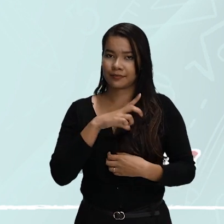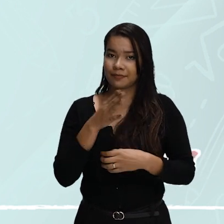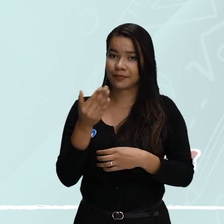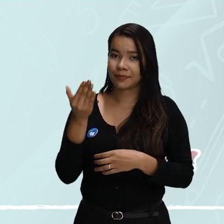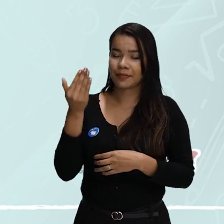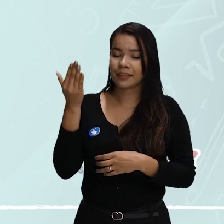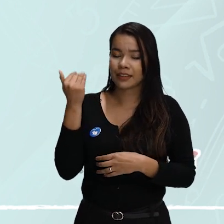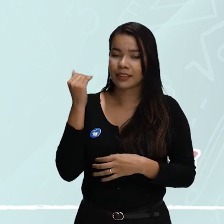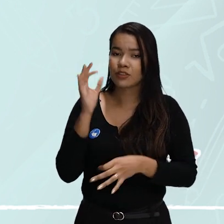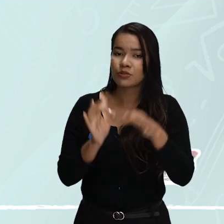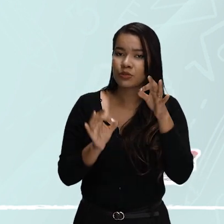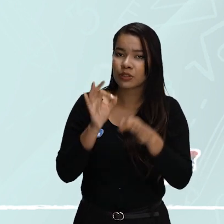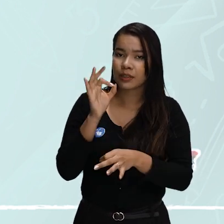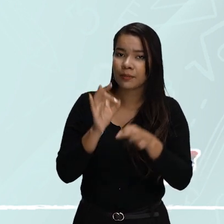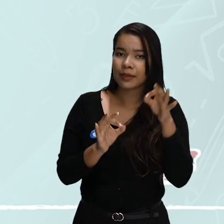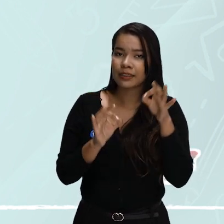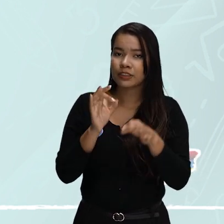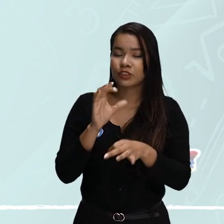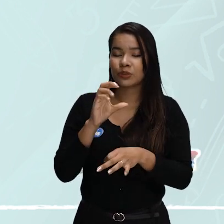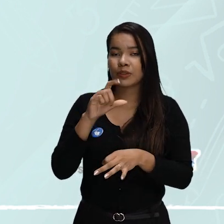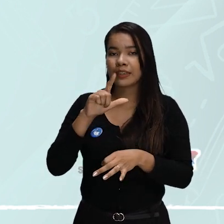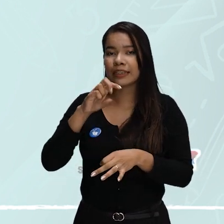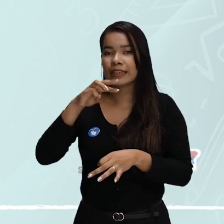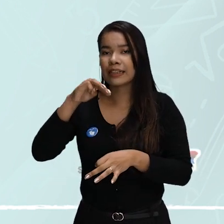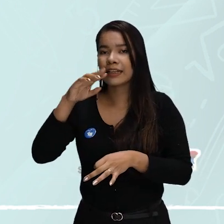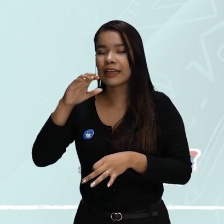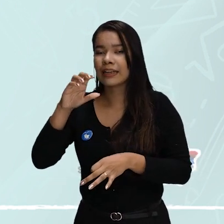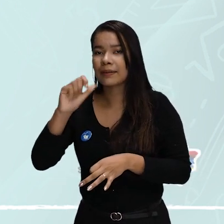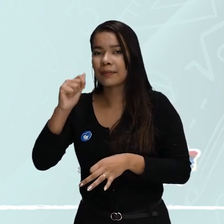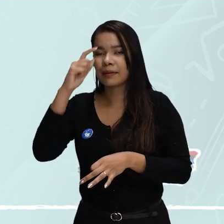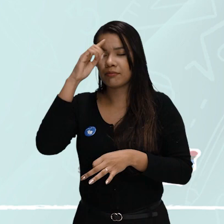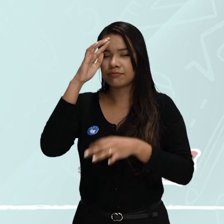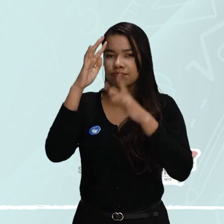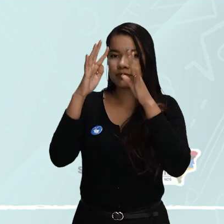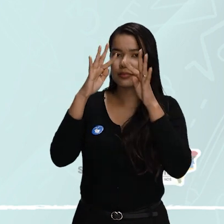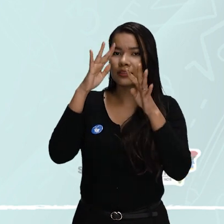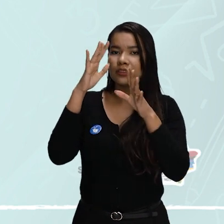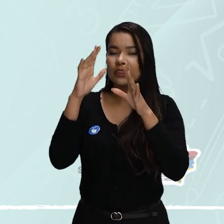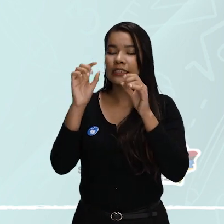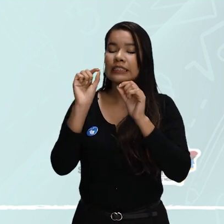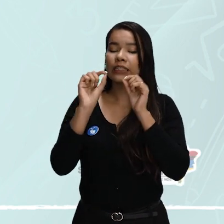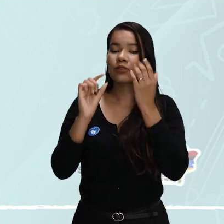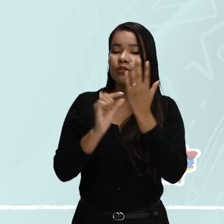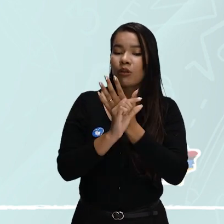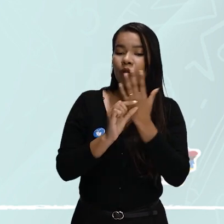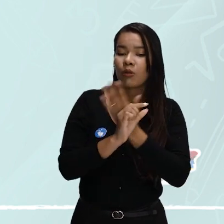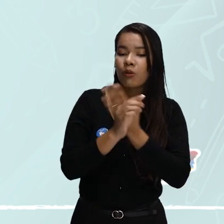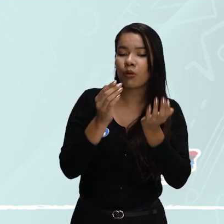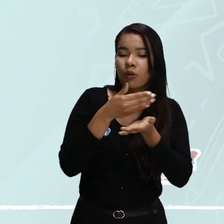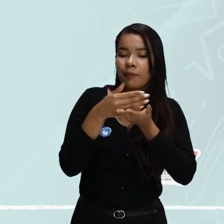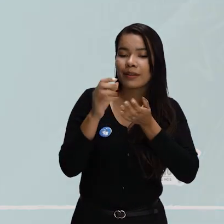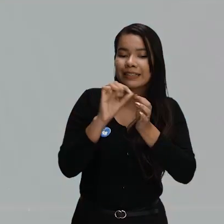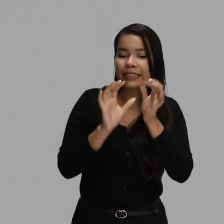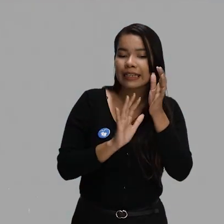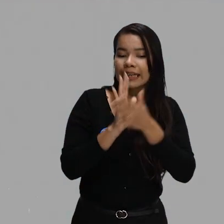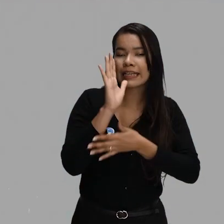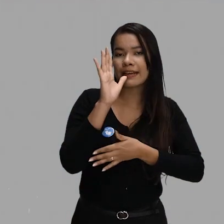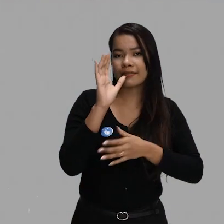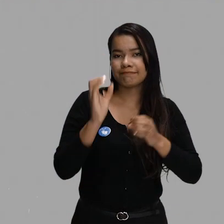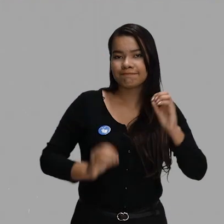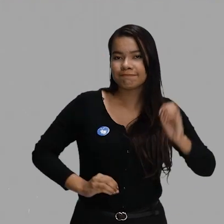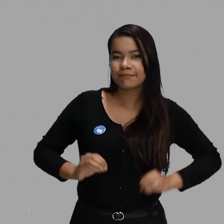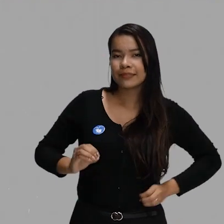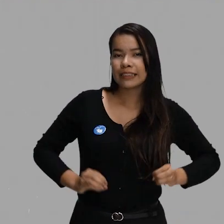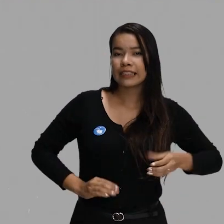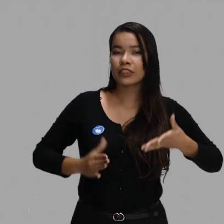é justamente neste clima de independência que os autores começam a produzir suas obras. Então,